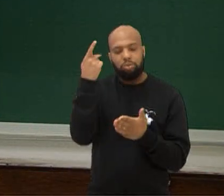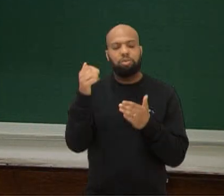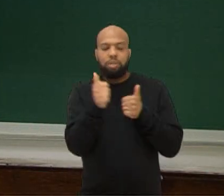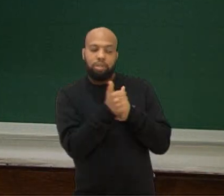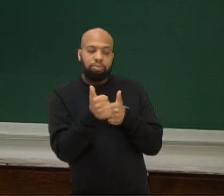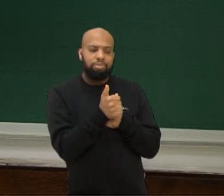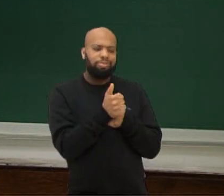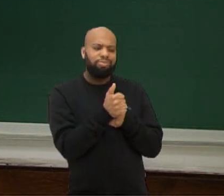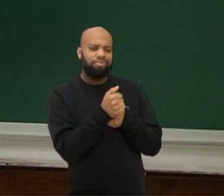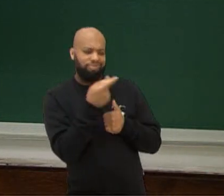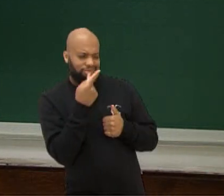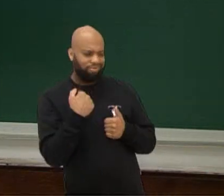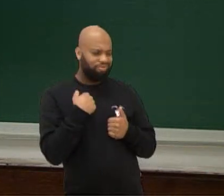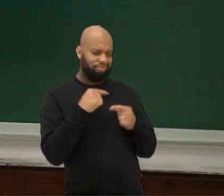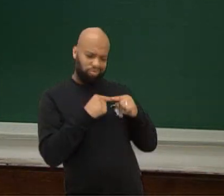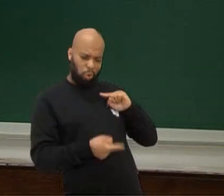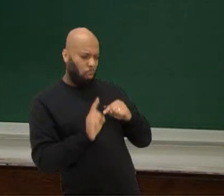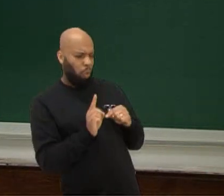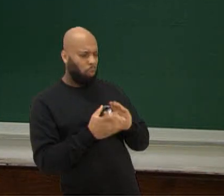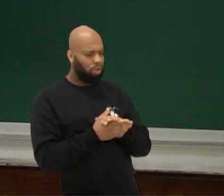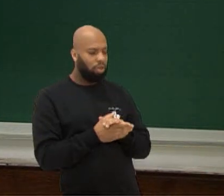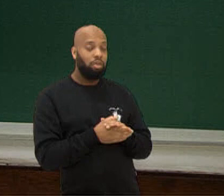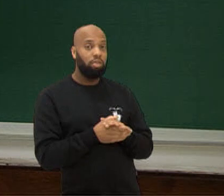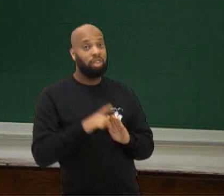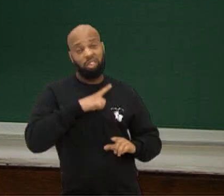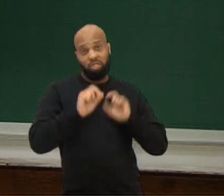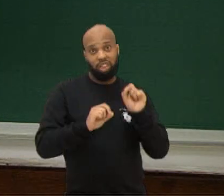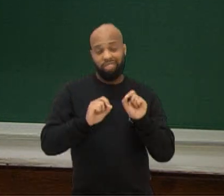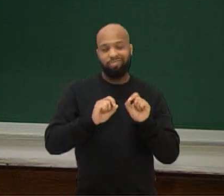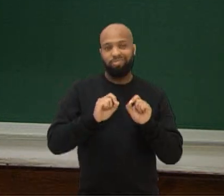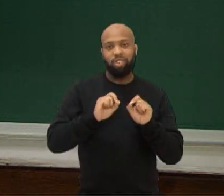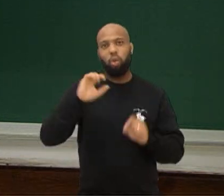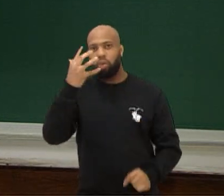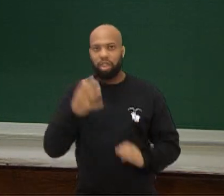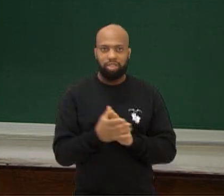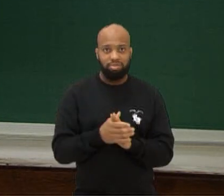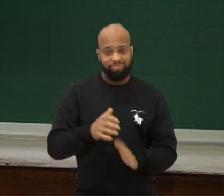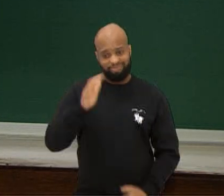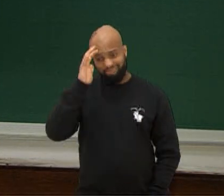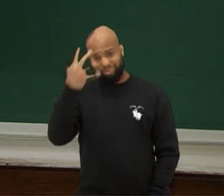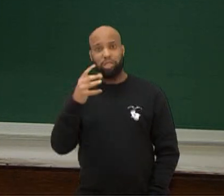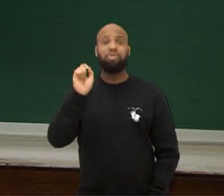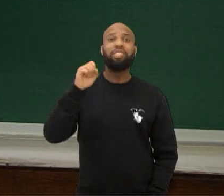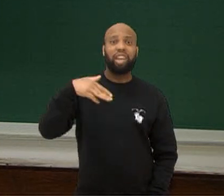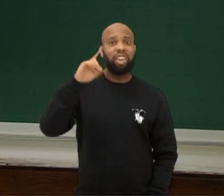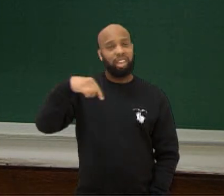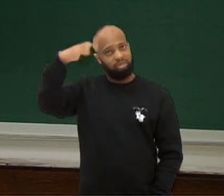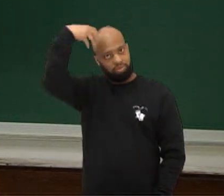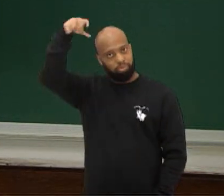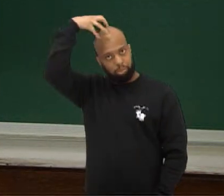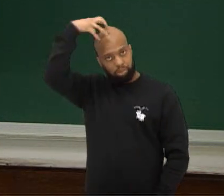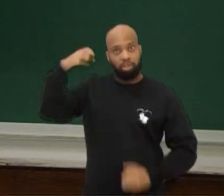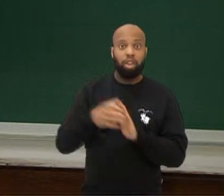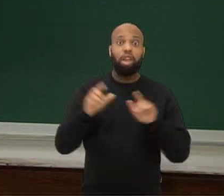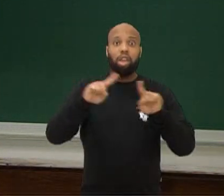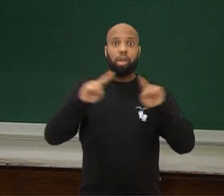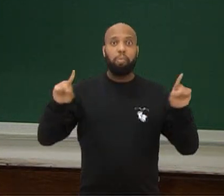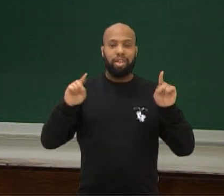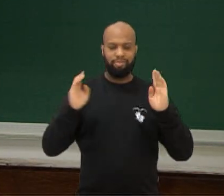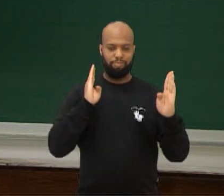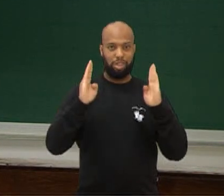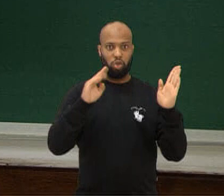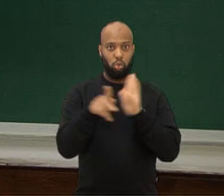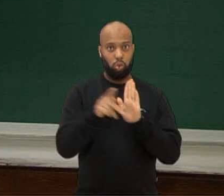pouco discordar e se resolve pela vontade do monarca. Quando eu tenho um sistema republicano, o conflito